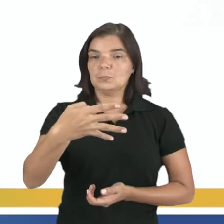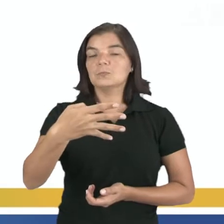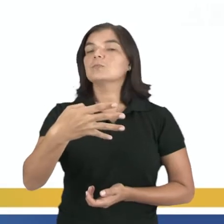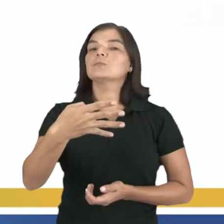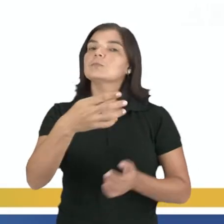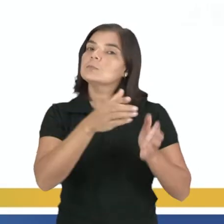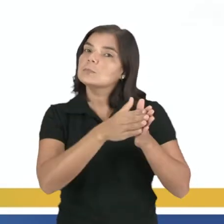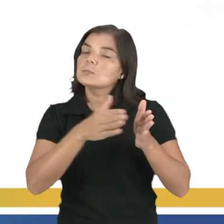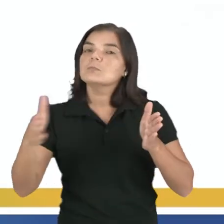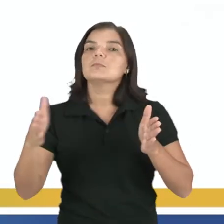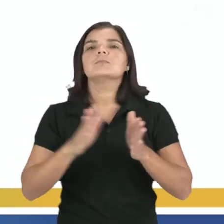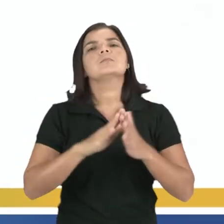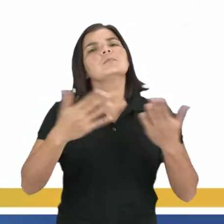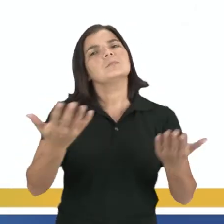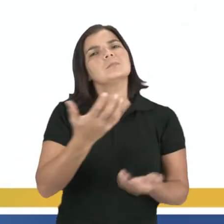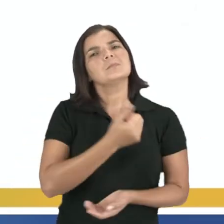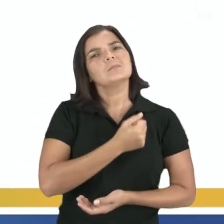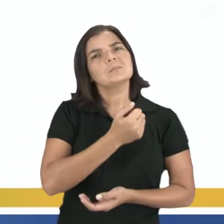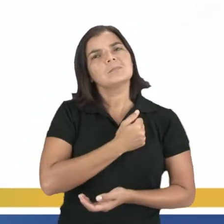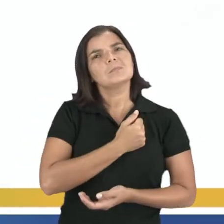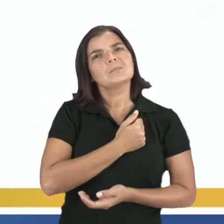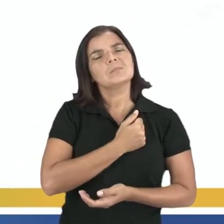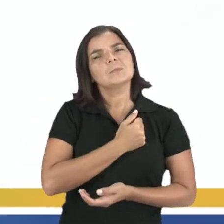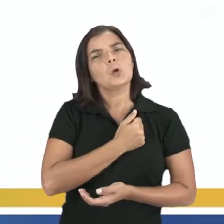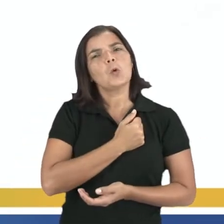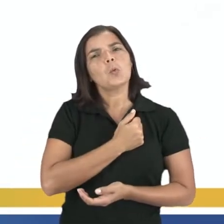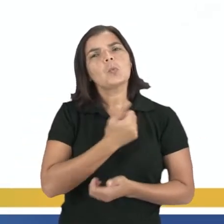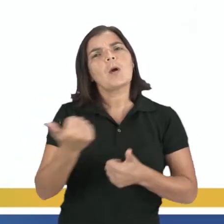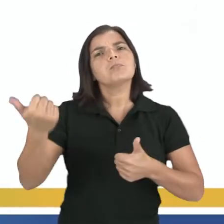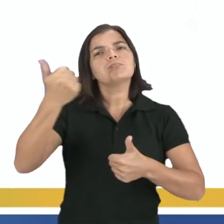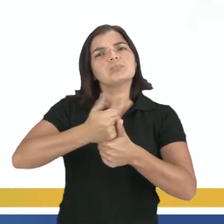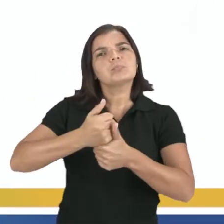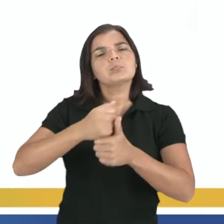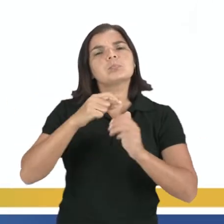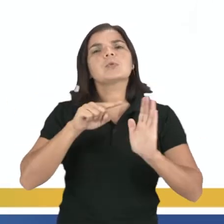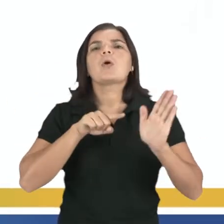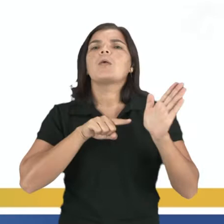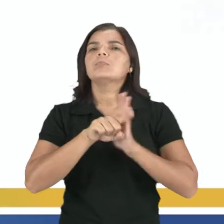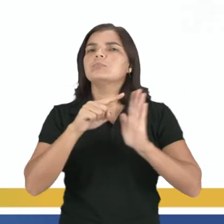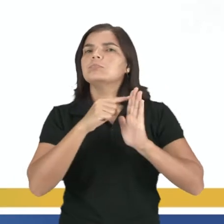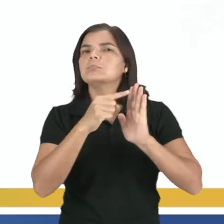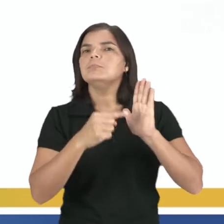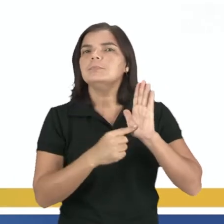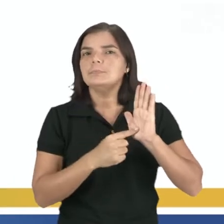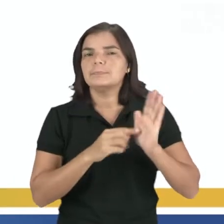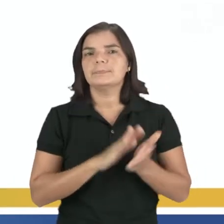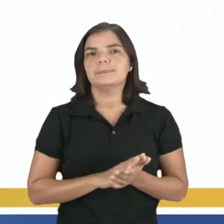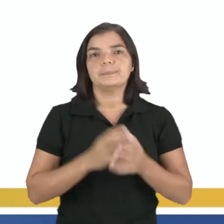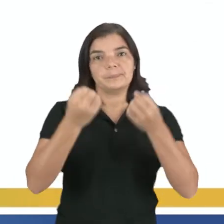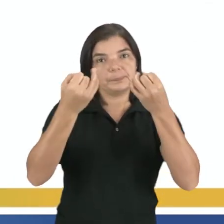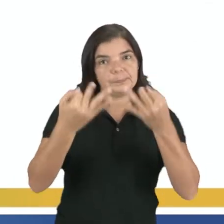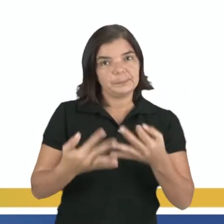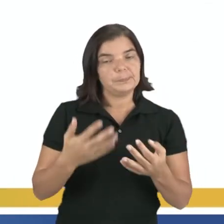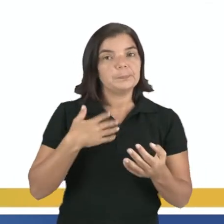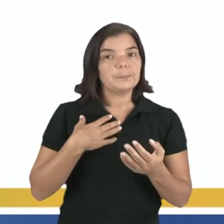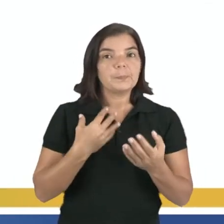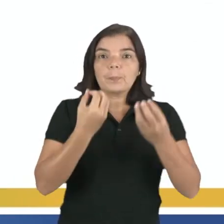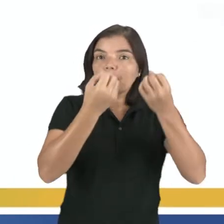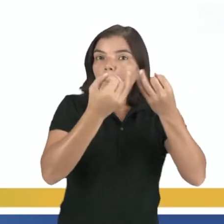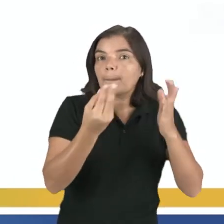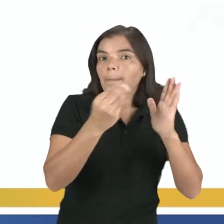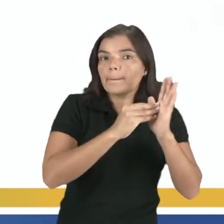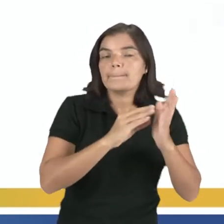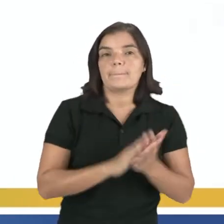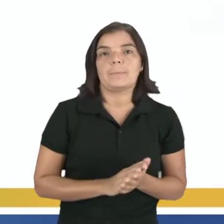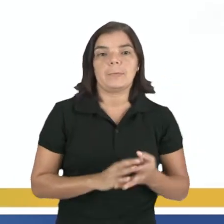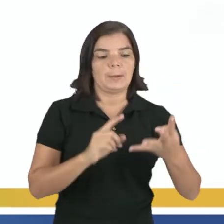Qual seria o número que vai ficar no lugar da interrogação? Vamos lá, eu vou te explicar aqui qual é o padrão que eu coloquei.